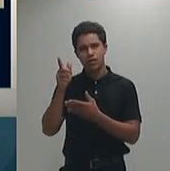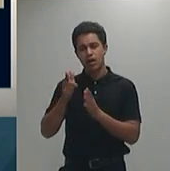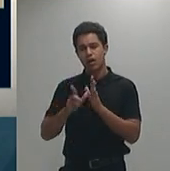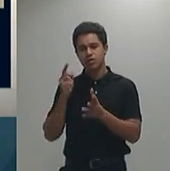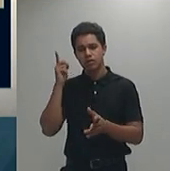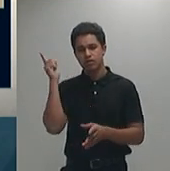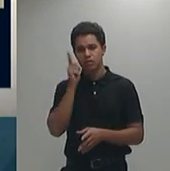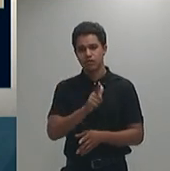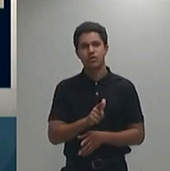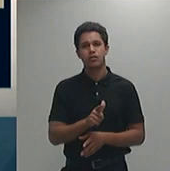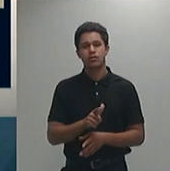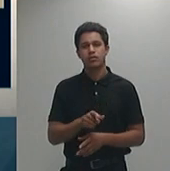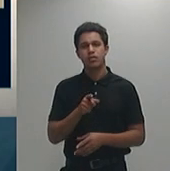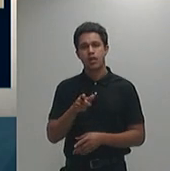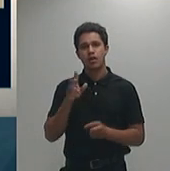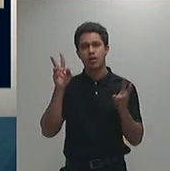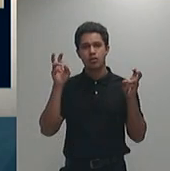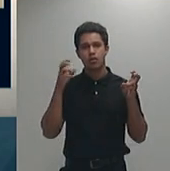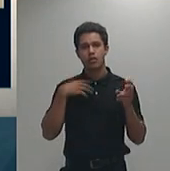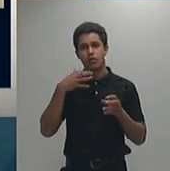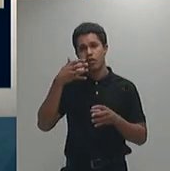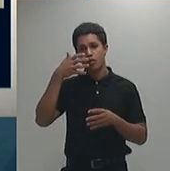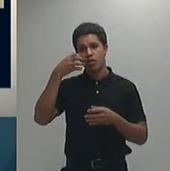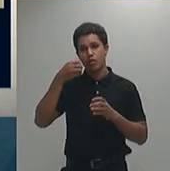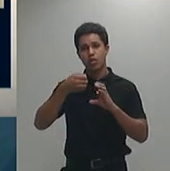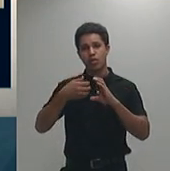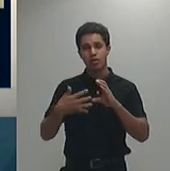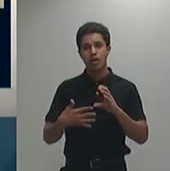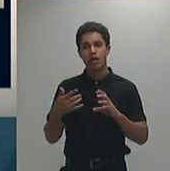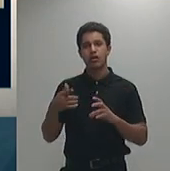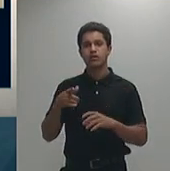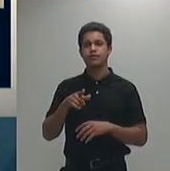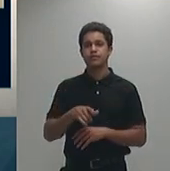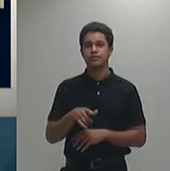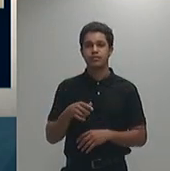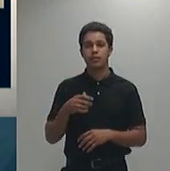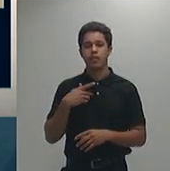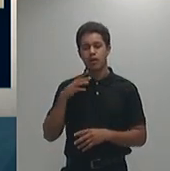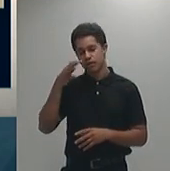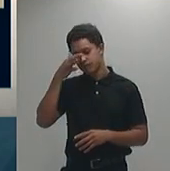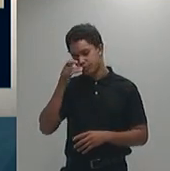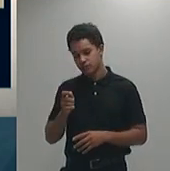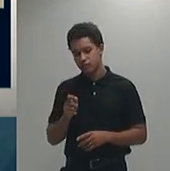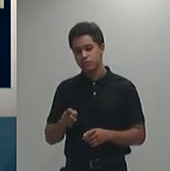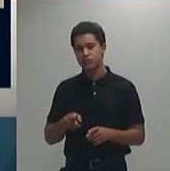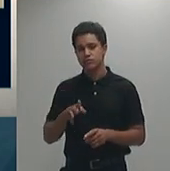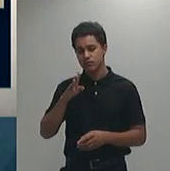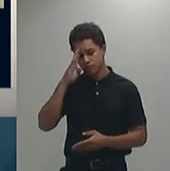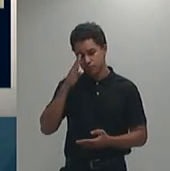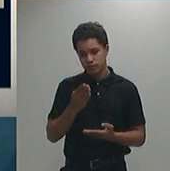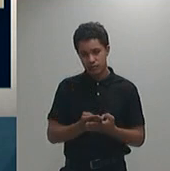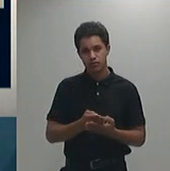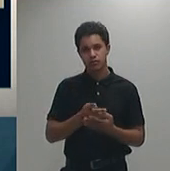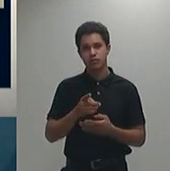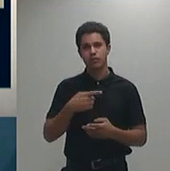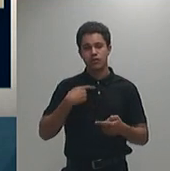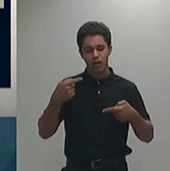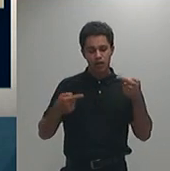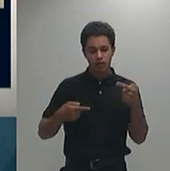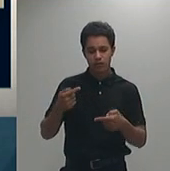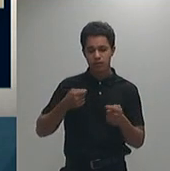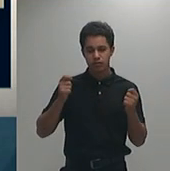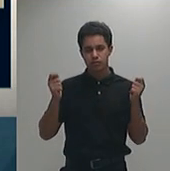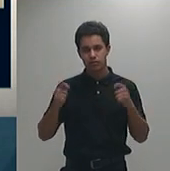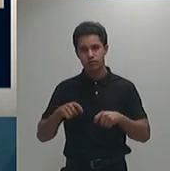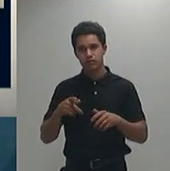e a respeito do caráter jurisdicional da arbitragem a ensejar a compreensão de que o conhecimento do conflito de competência em que figura o tribunal arbitral